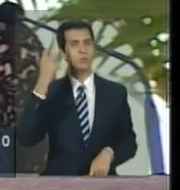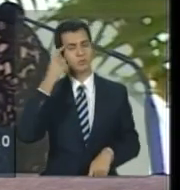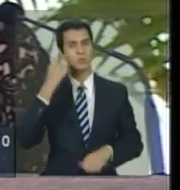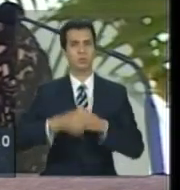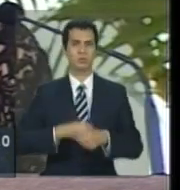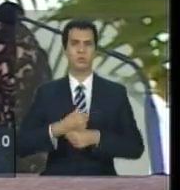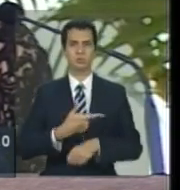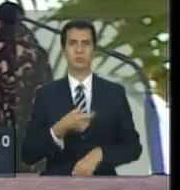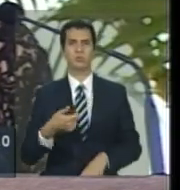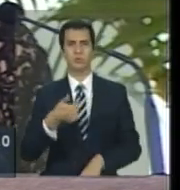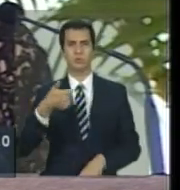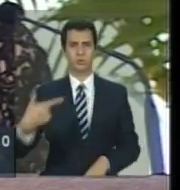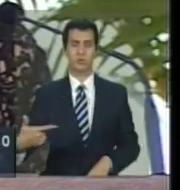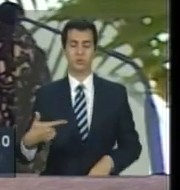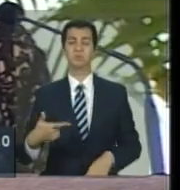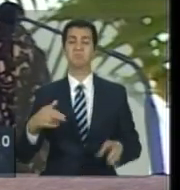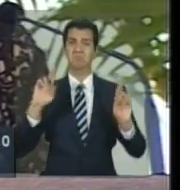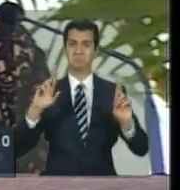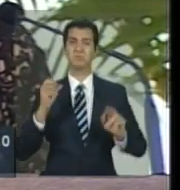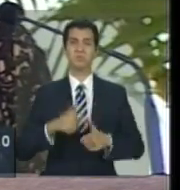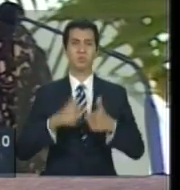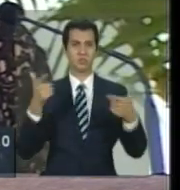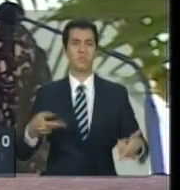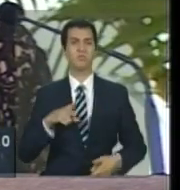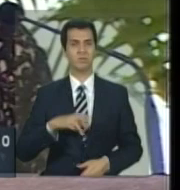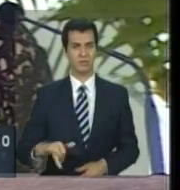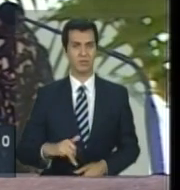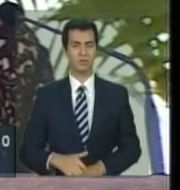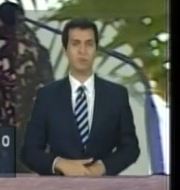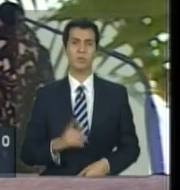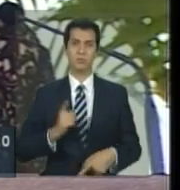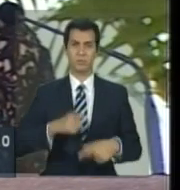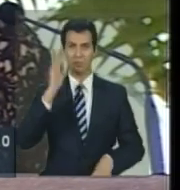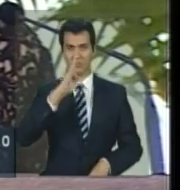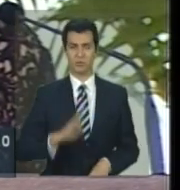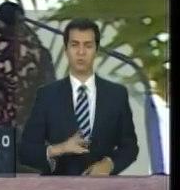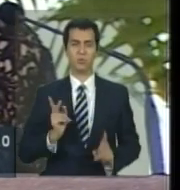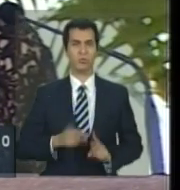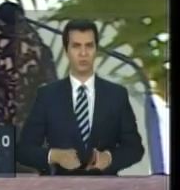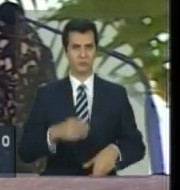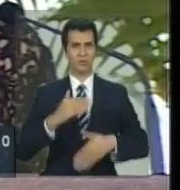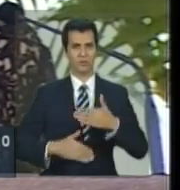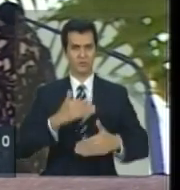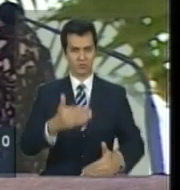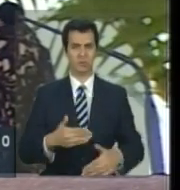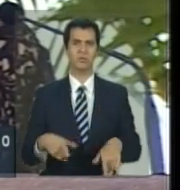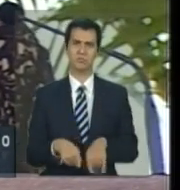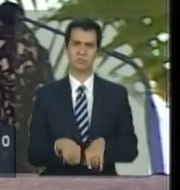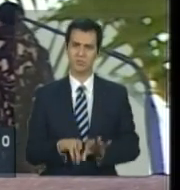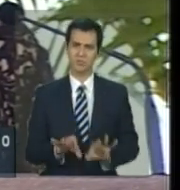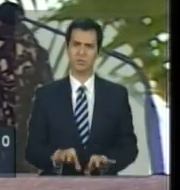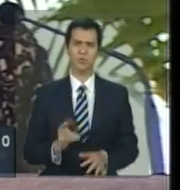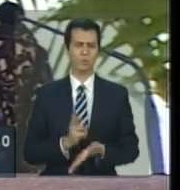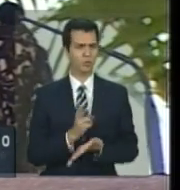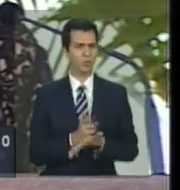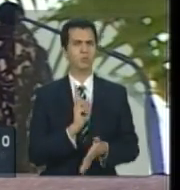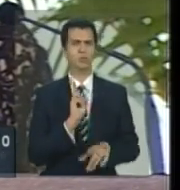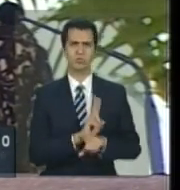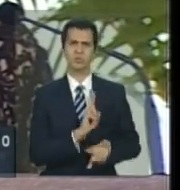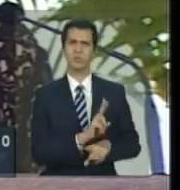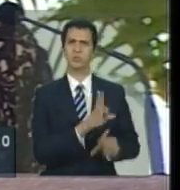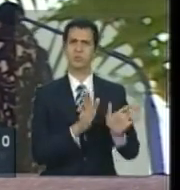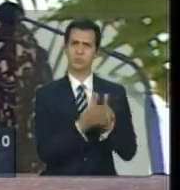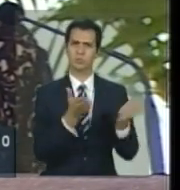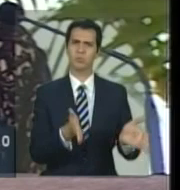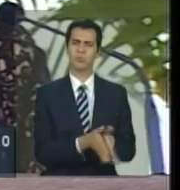otimismo, com a certeza de que o Brasil continuará crescendo com estabilidade e diminuindo a desigualdade em um ambiente